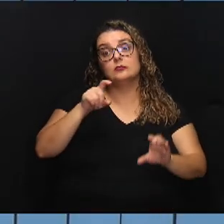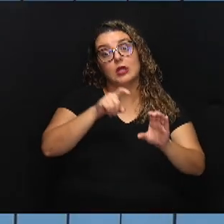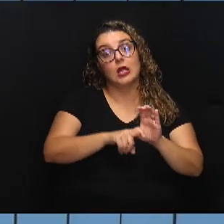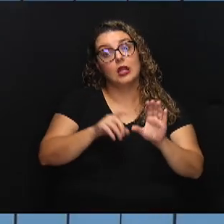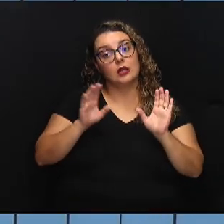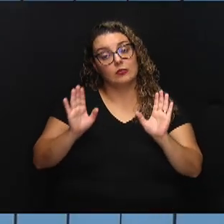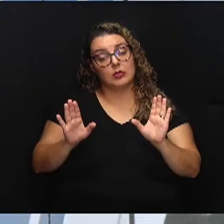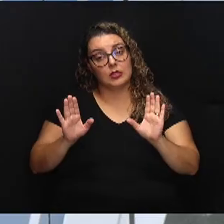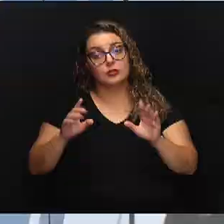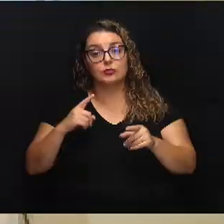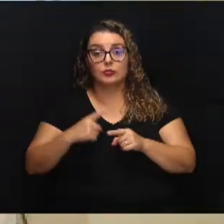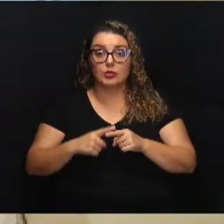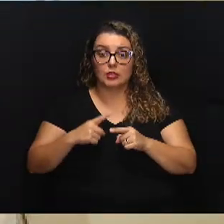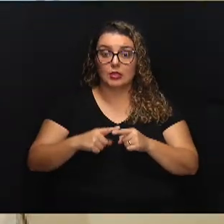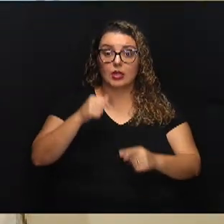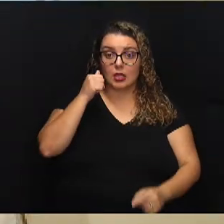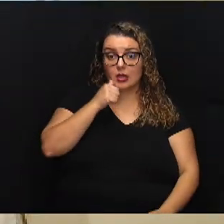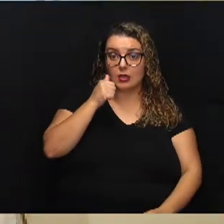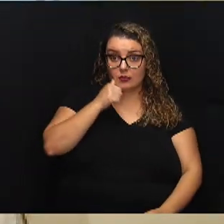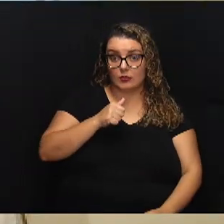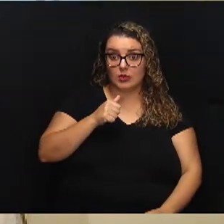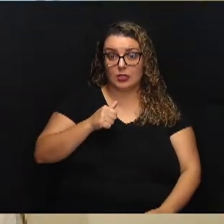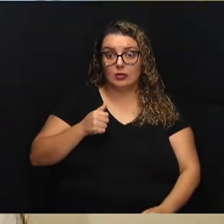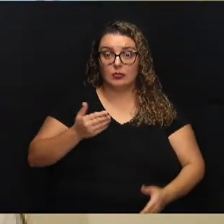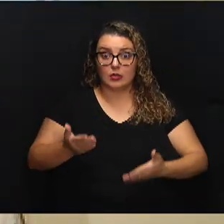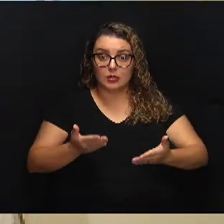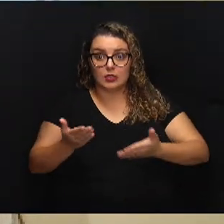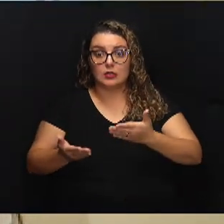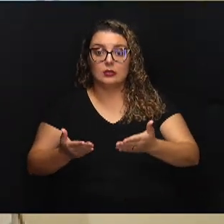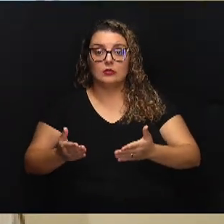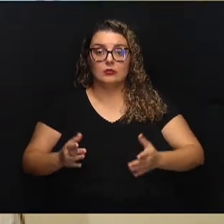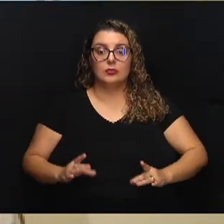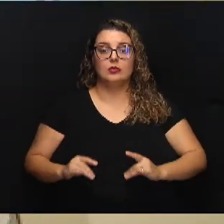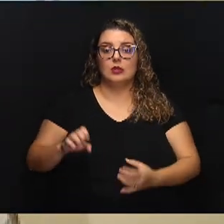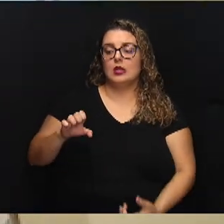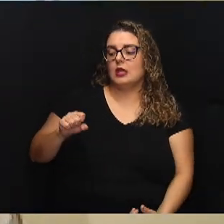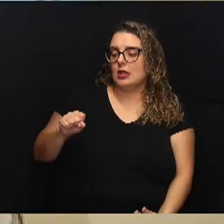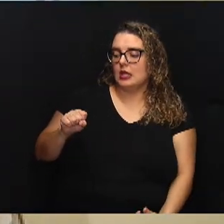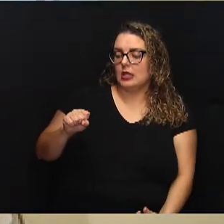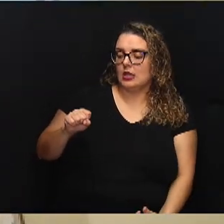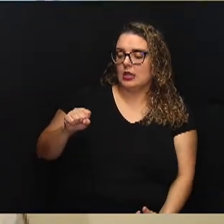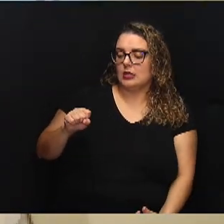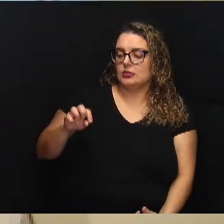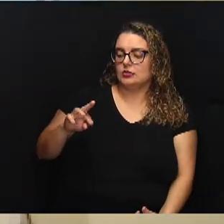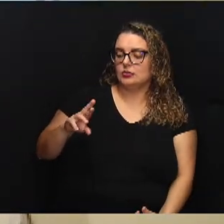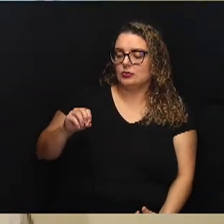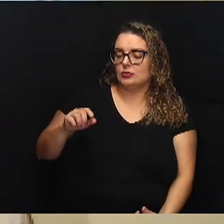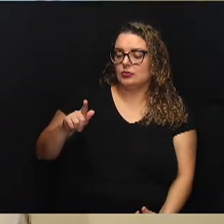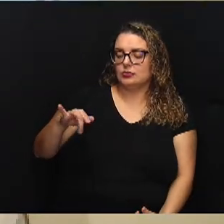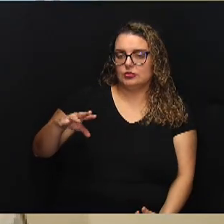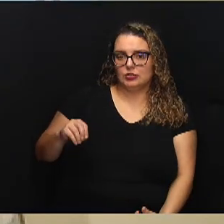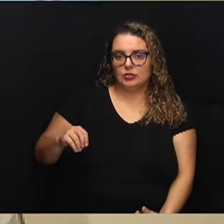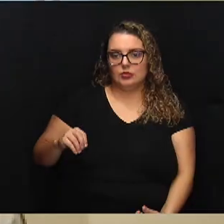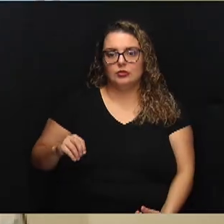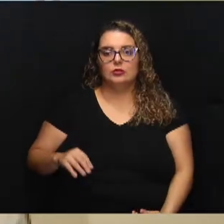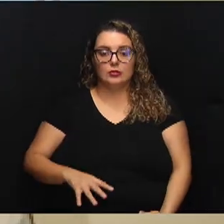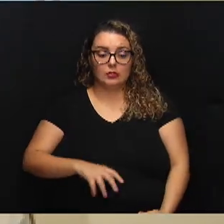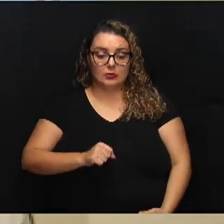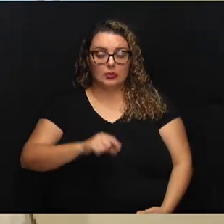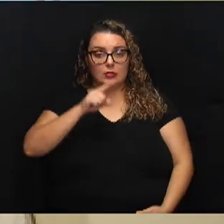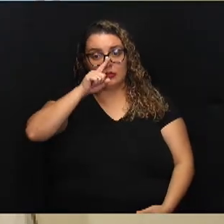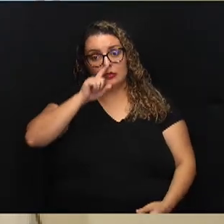Depende, porque a mulher que faz terapia de reposição hormonal apenas com estrogênio após a menopausa, ela tem um risco